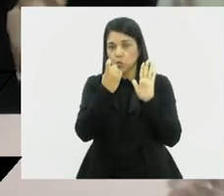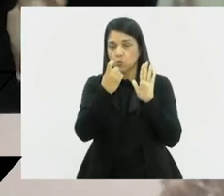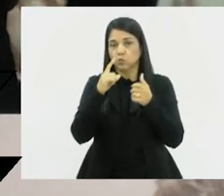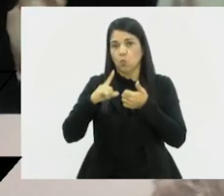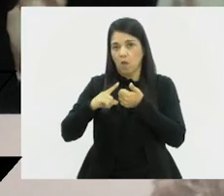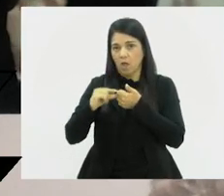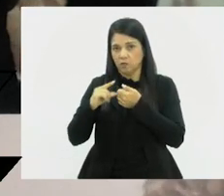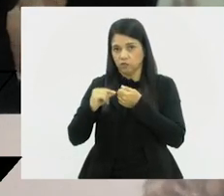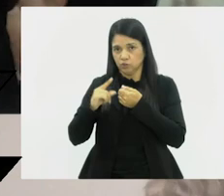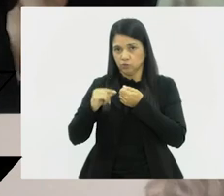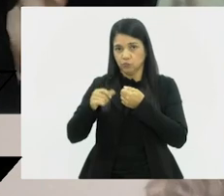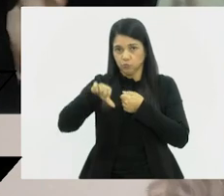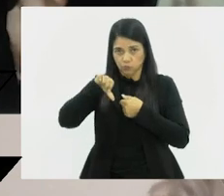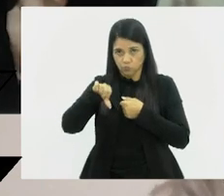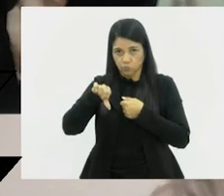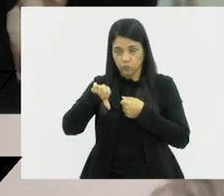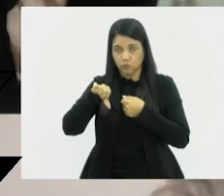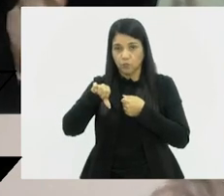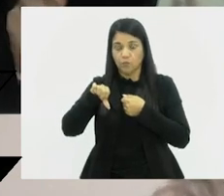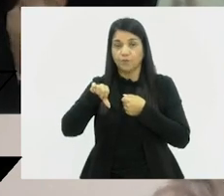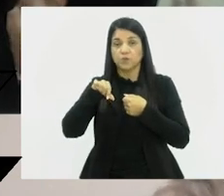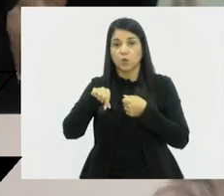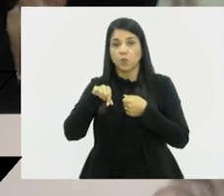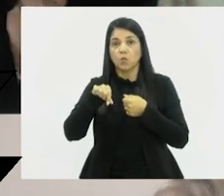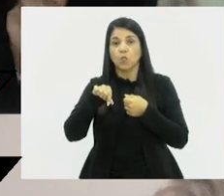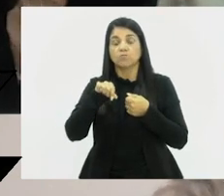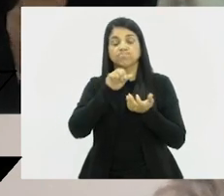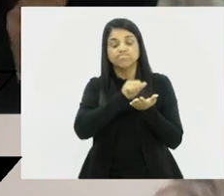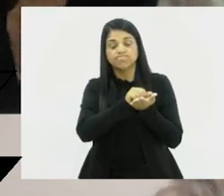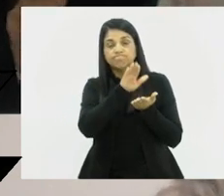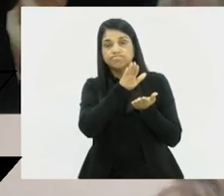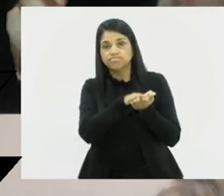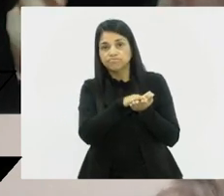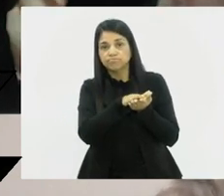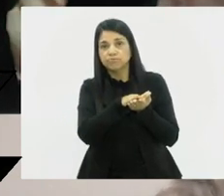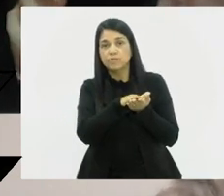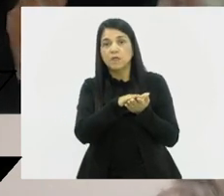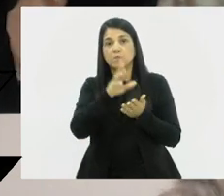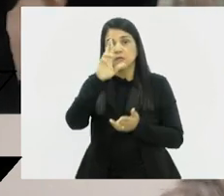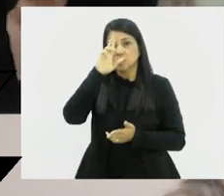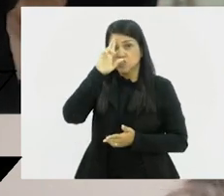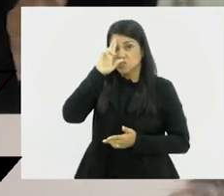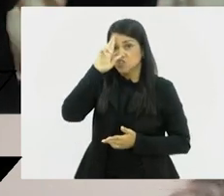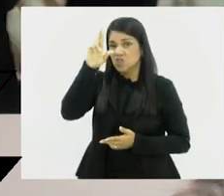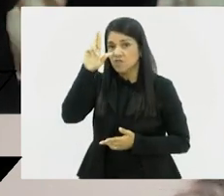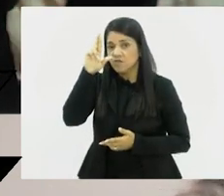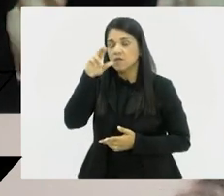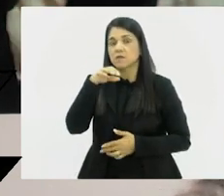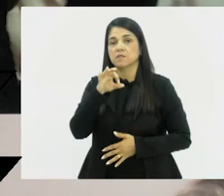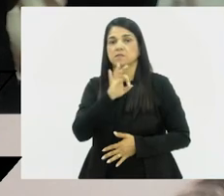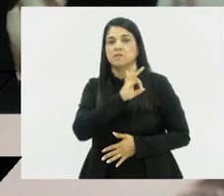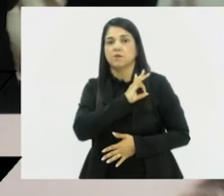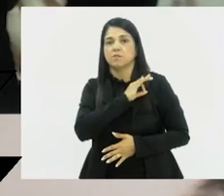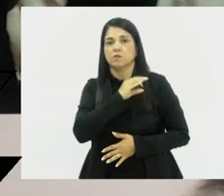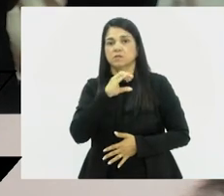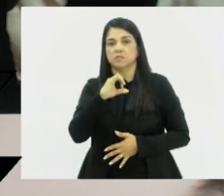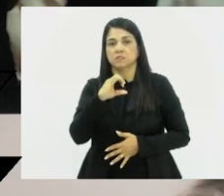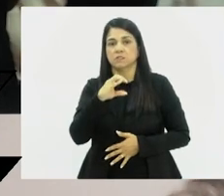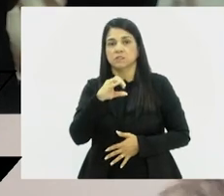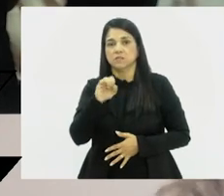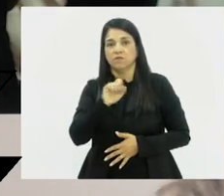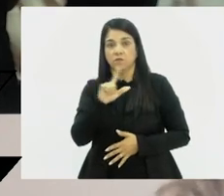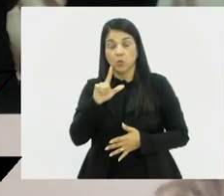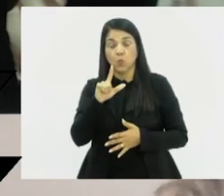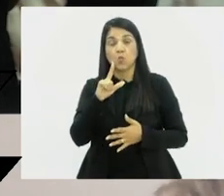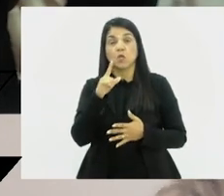que o auto de infração será elaborado pela chefia de Polícia Civil e que deverá ser aprovado pela Secretaria